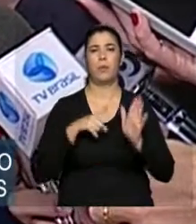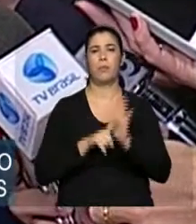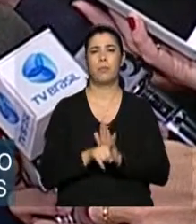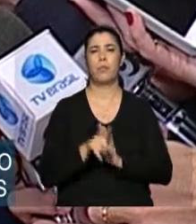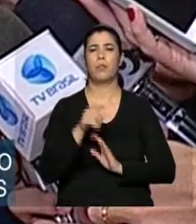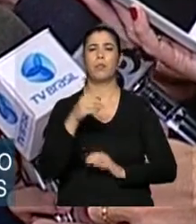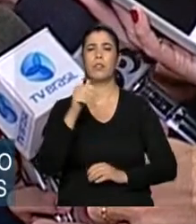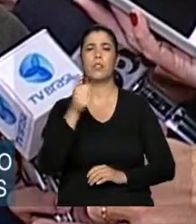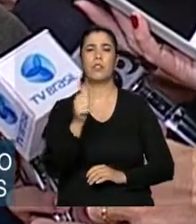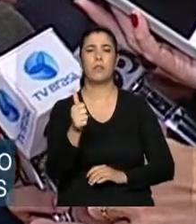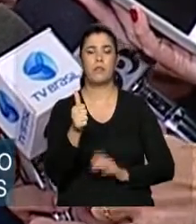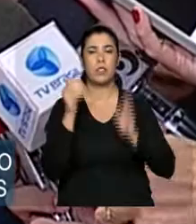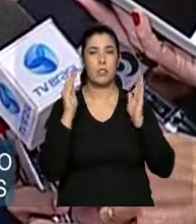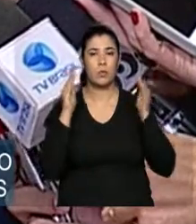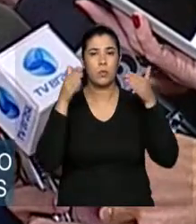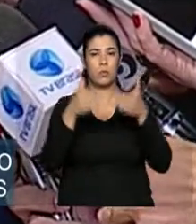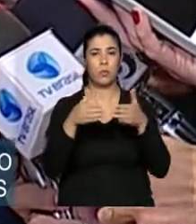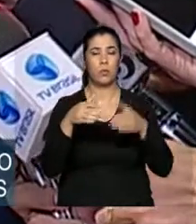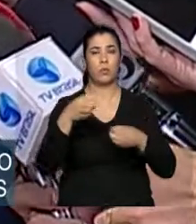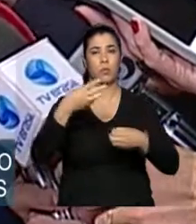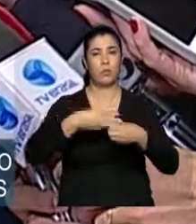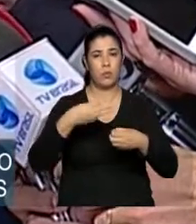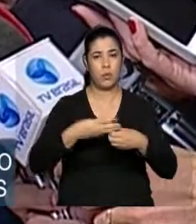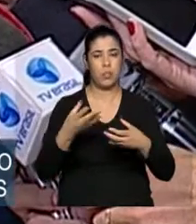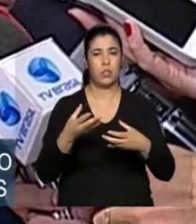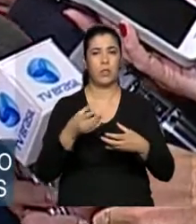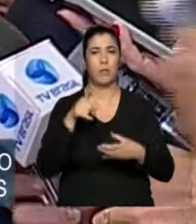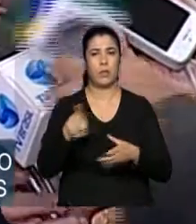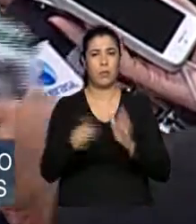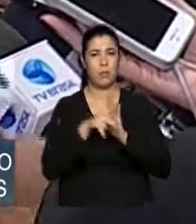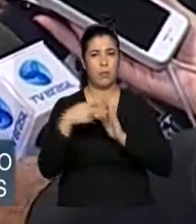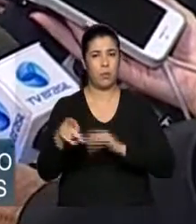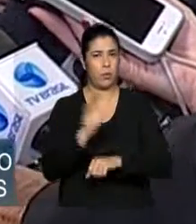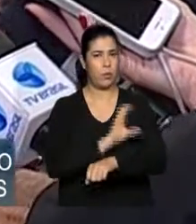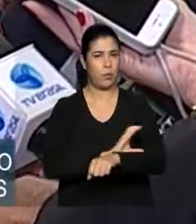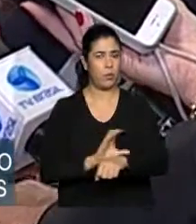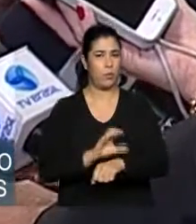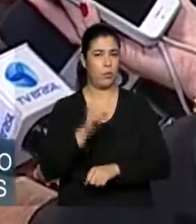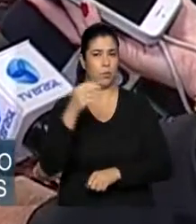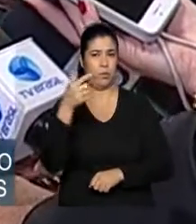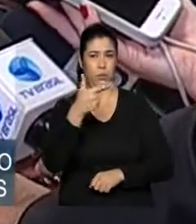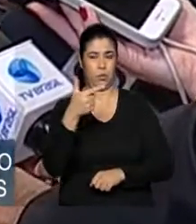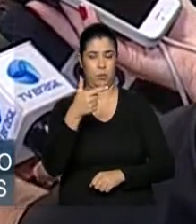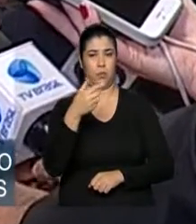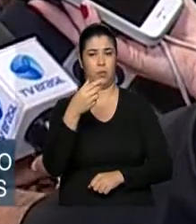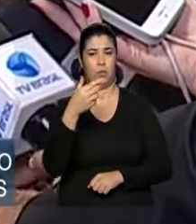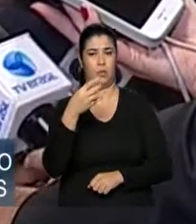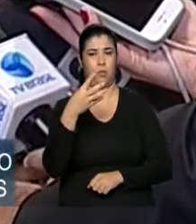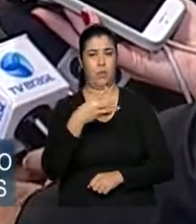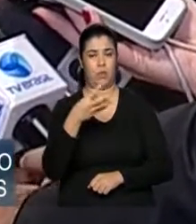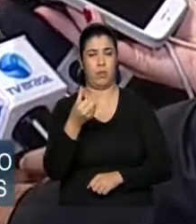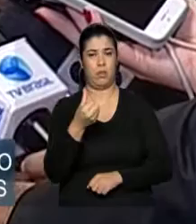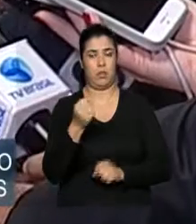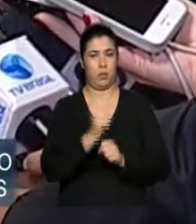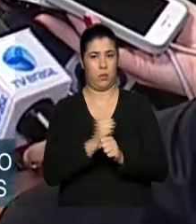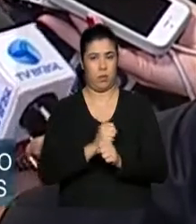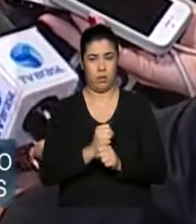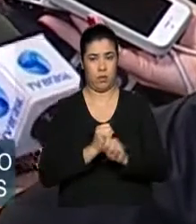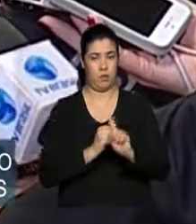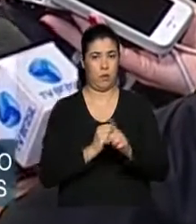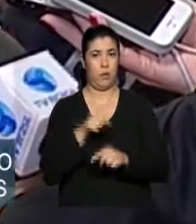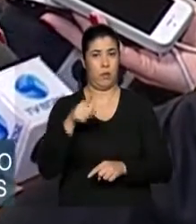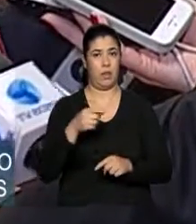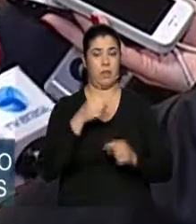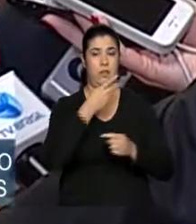in loco não é a avaliação do segundo, quarto e sexto ano? Não, não é. A avaliação in loco é uma visita que você faz,